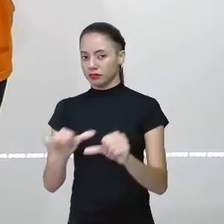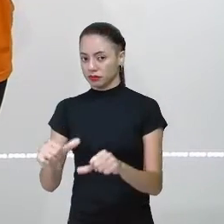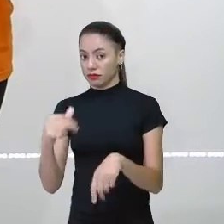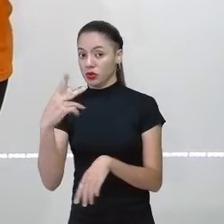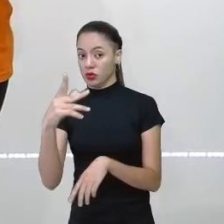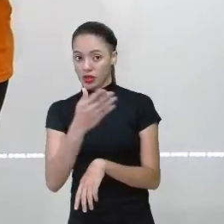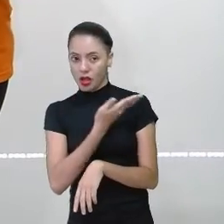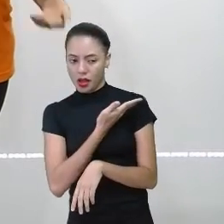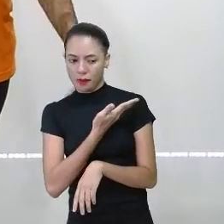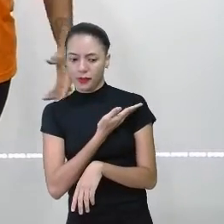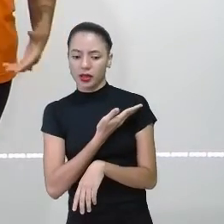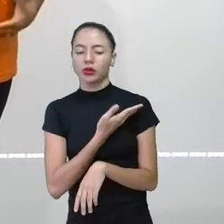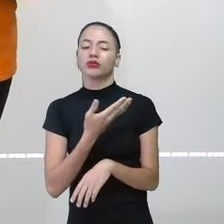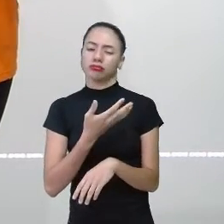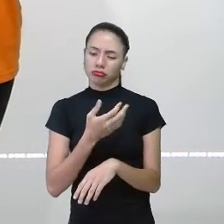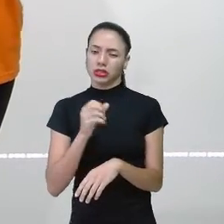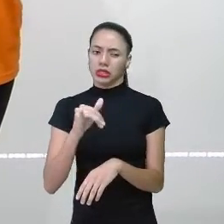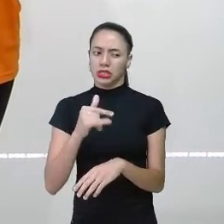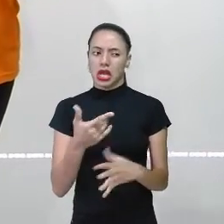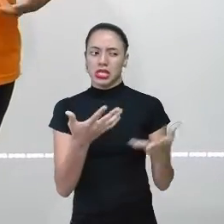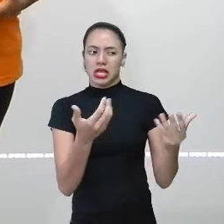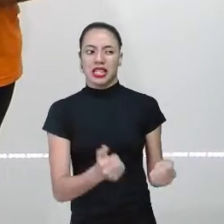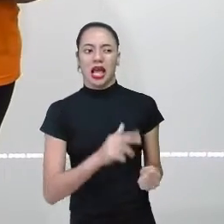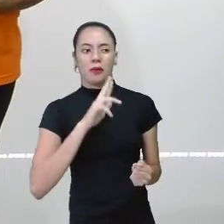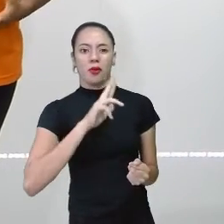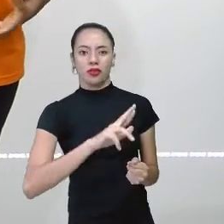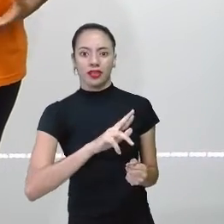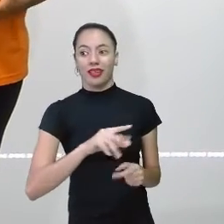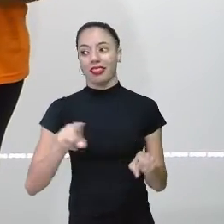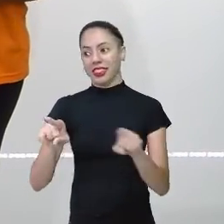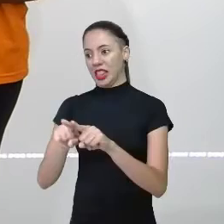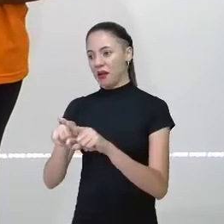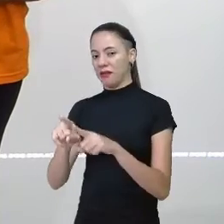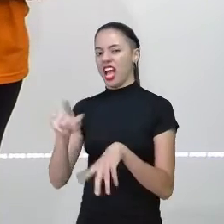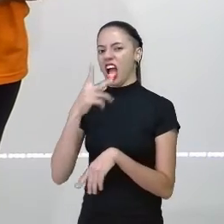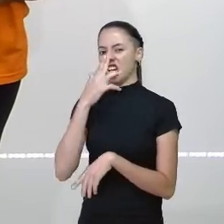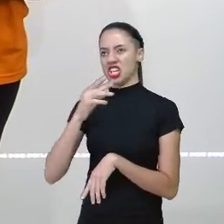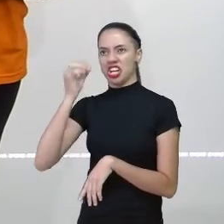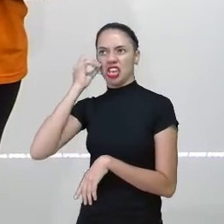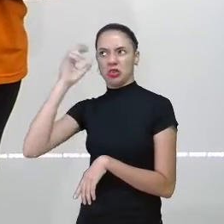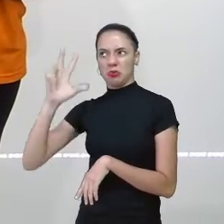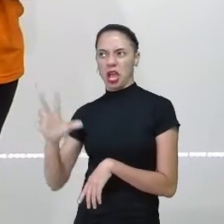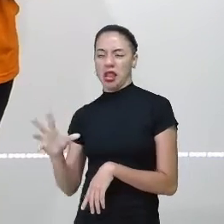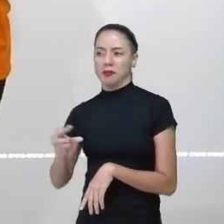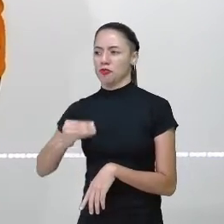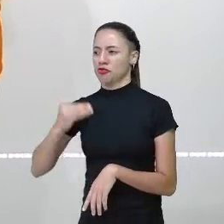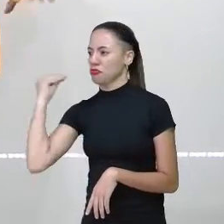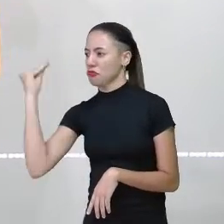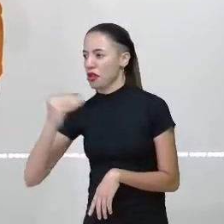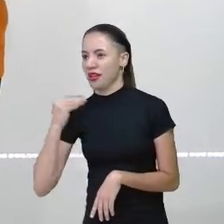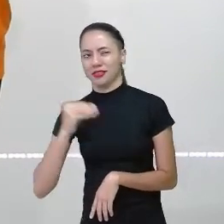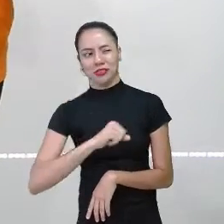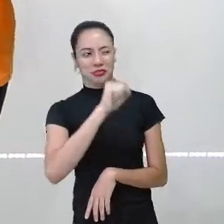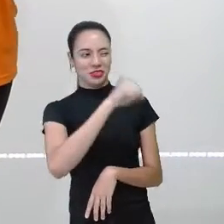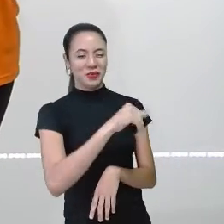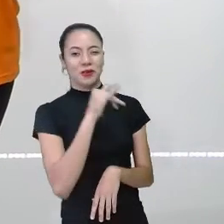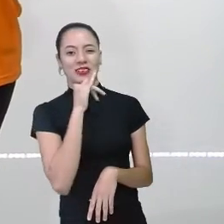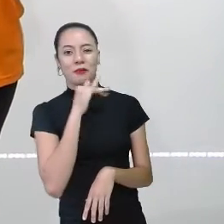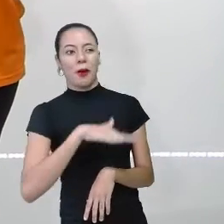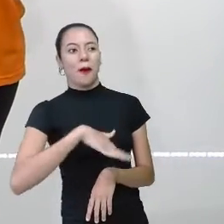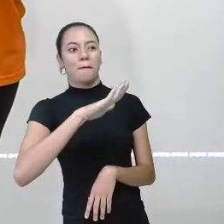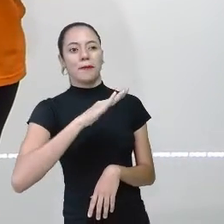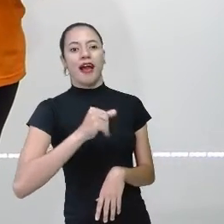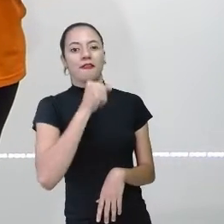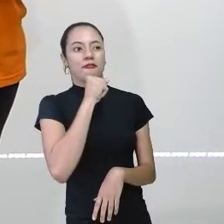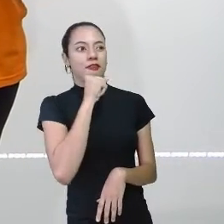por mais boa vontade que tenha, a gente aprende muito com os Mais colegas. sabidão que seja, vivido. Não, muito, muito. Um ano de diferença já está bem,